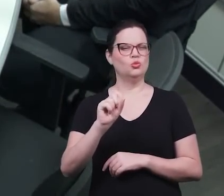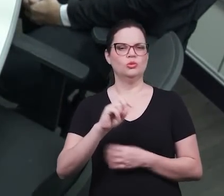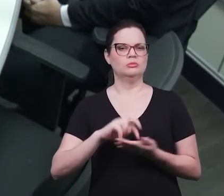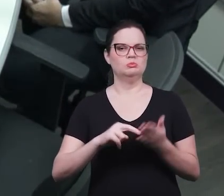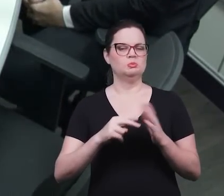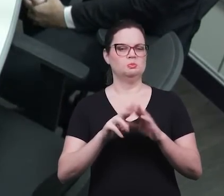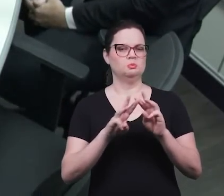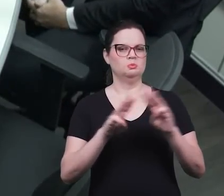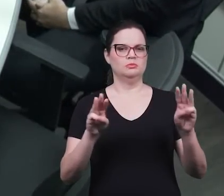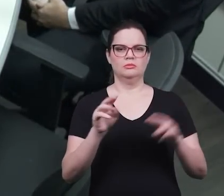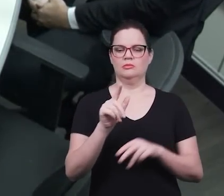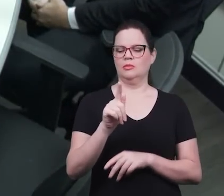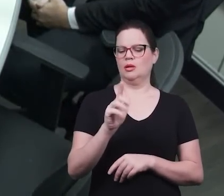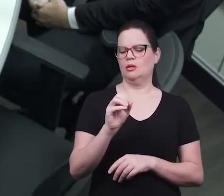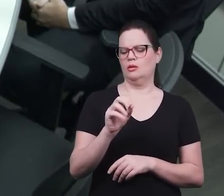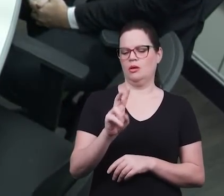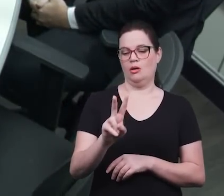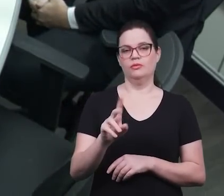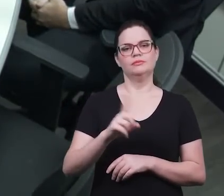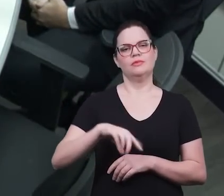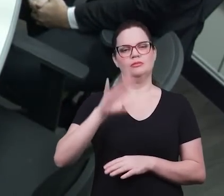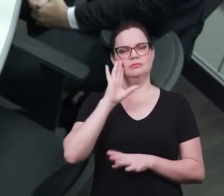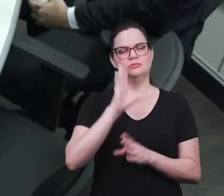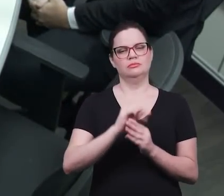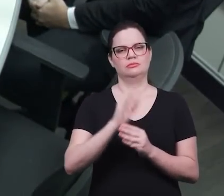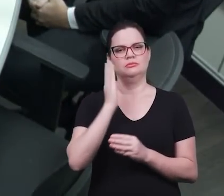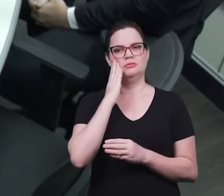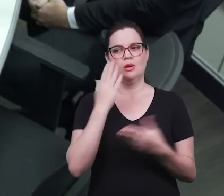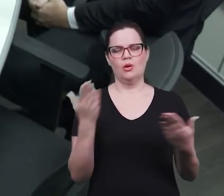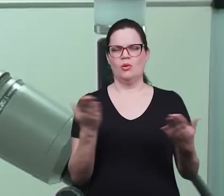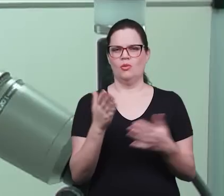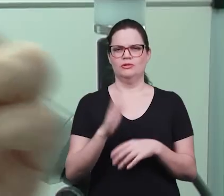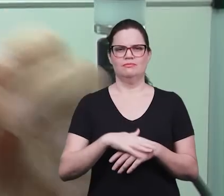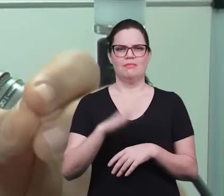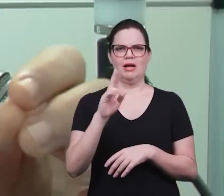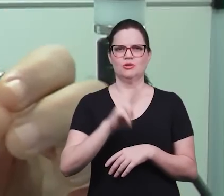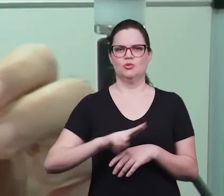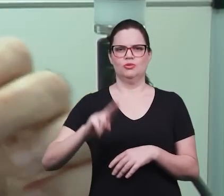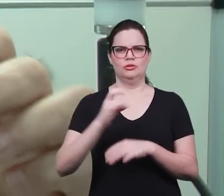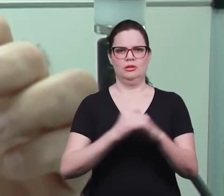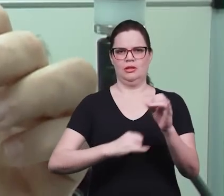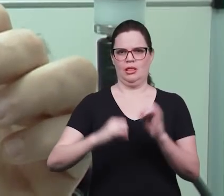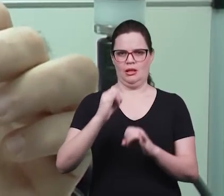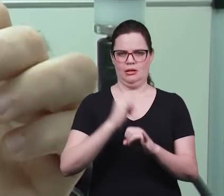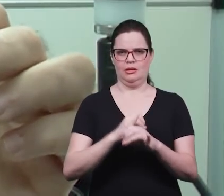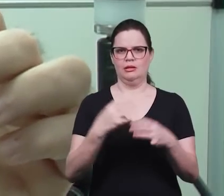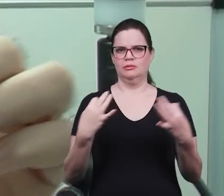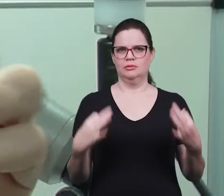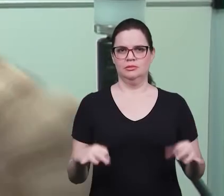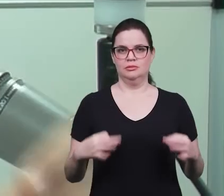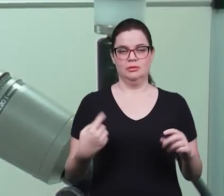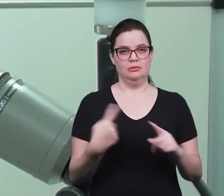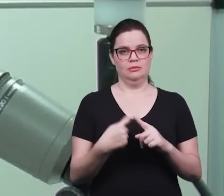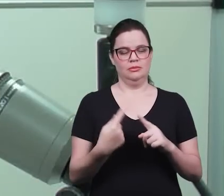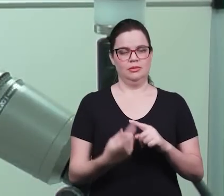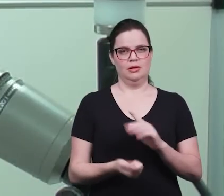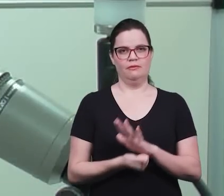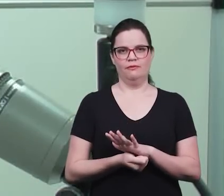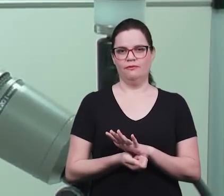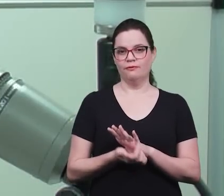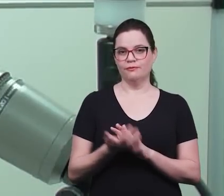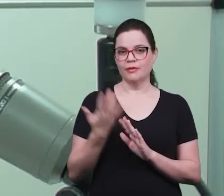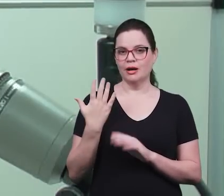obviamente que nós estamos vivendo num mundo digital, né, onde muitas coisas, muitas